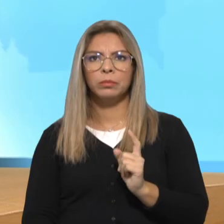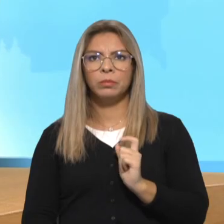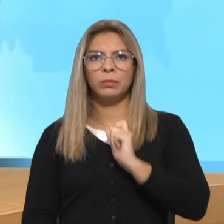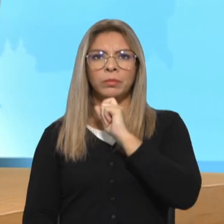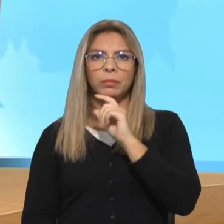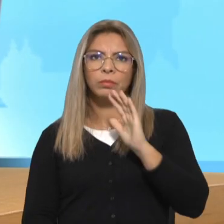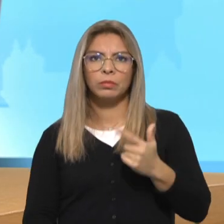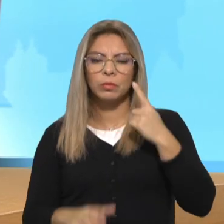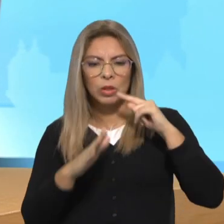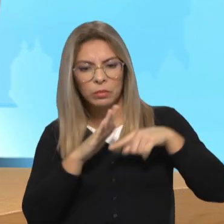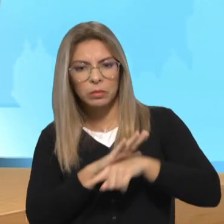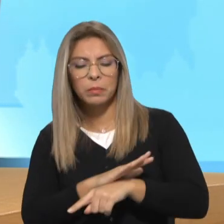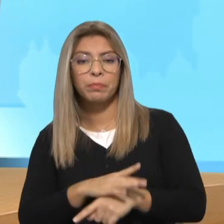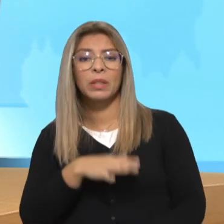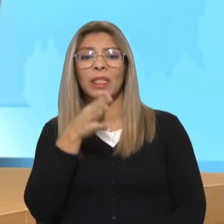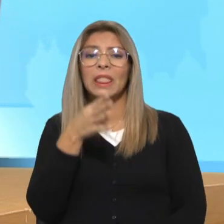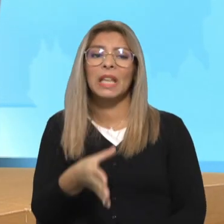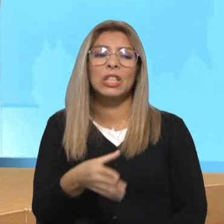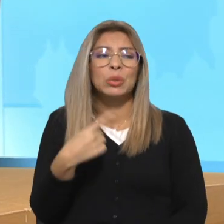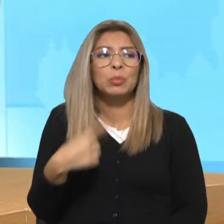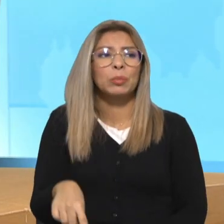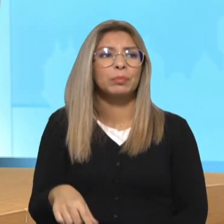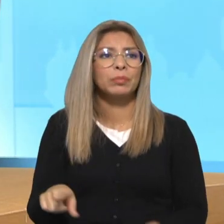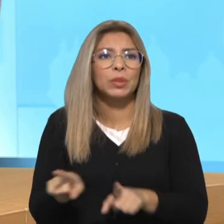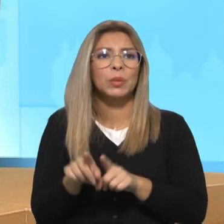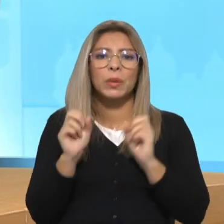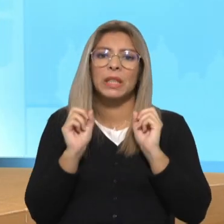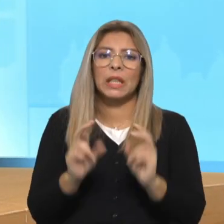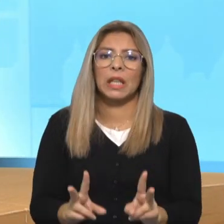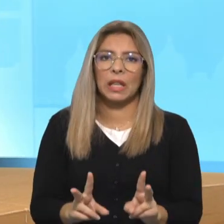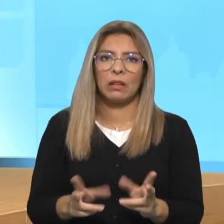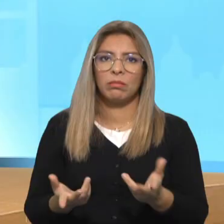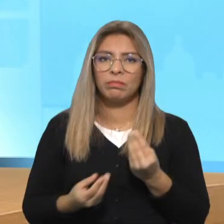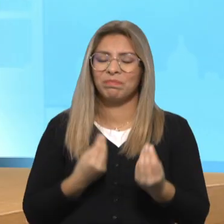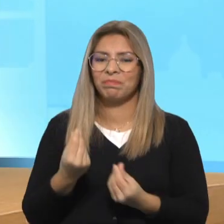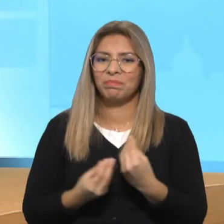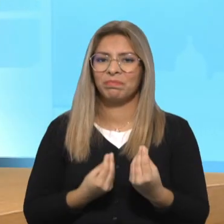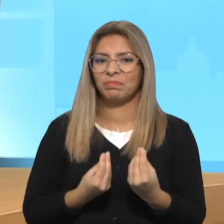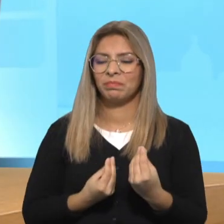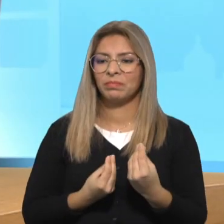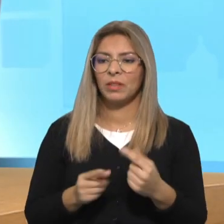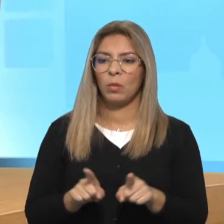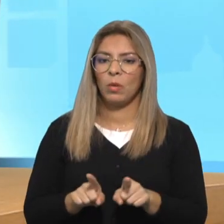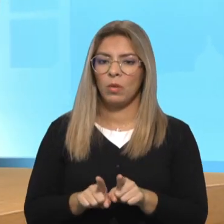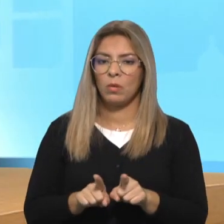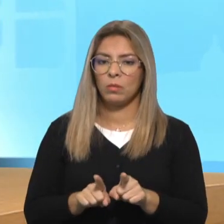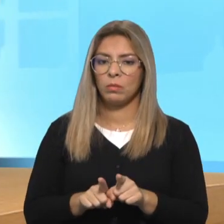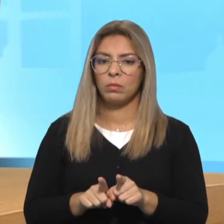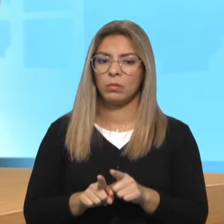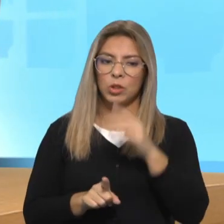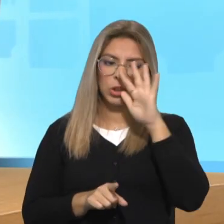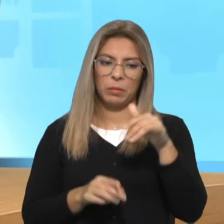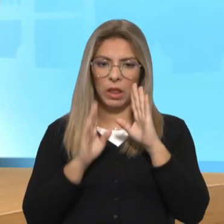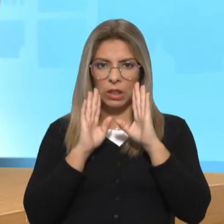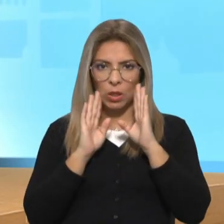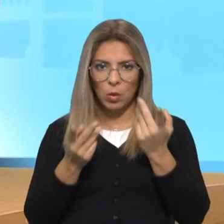esmiuçarmos, acabamos por dizer as coisas de uma forma que, enfim, que os evangélicos nos chamam a atenção,